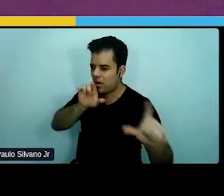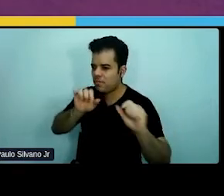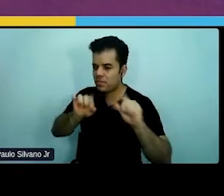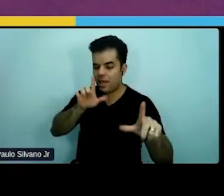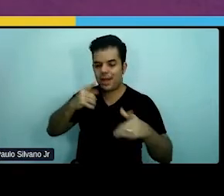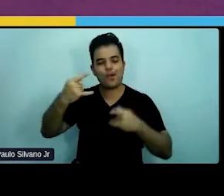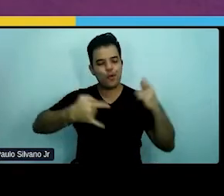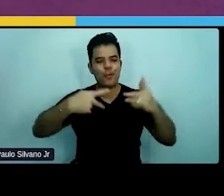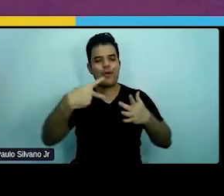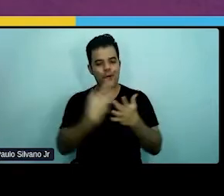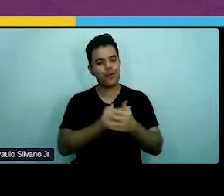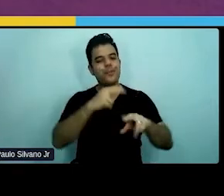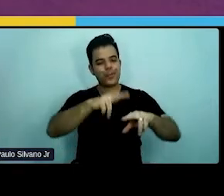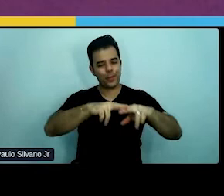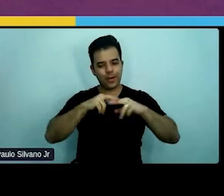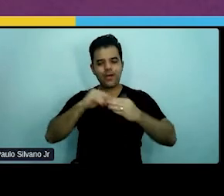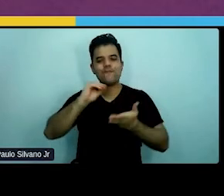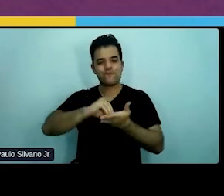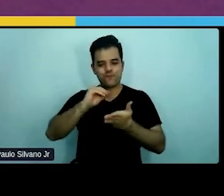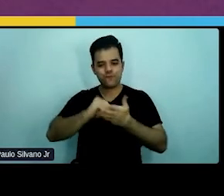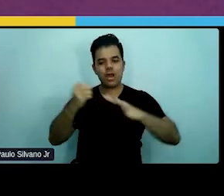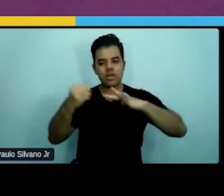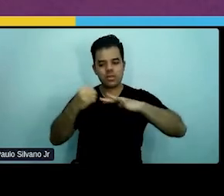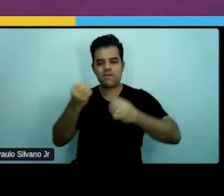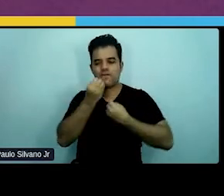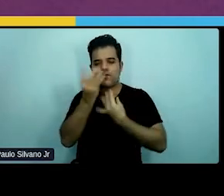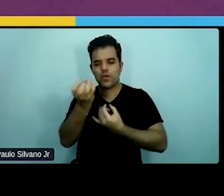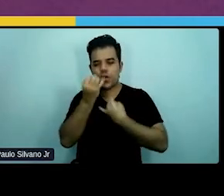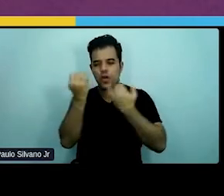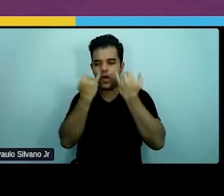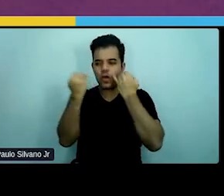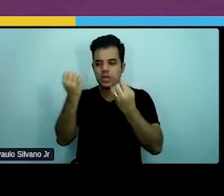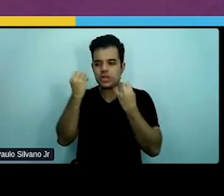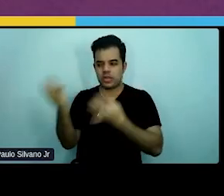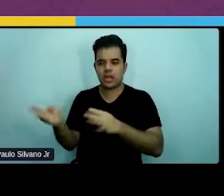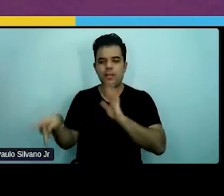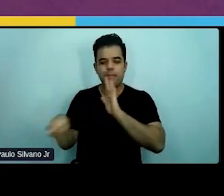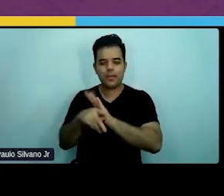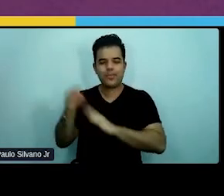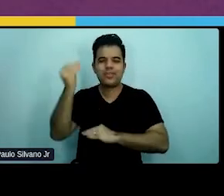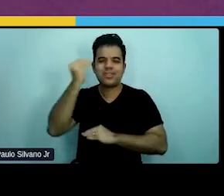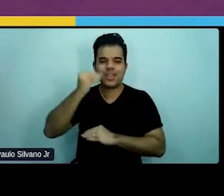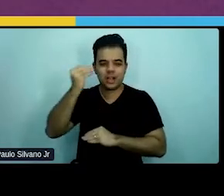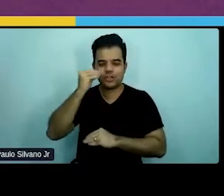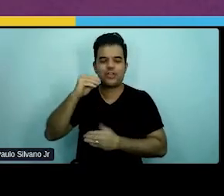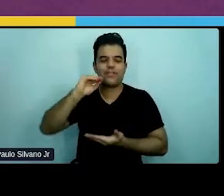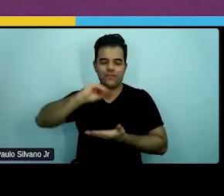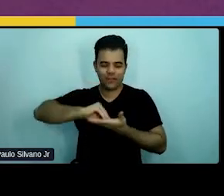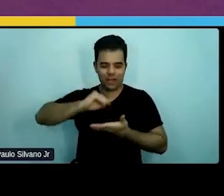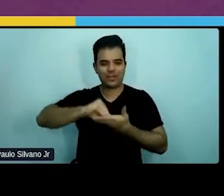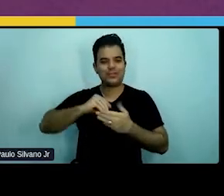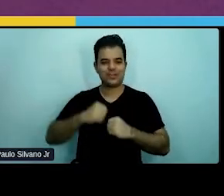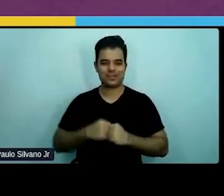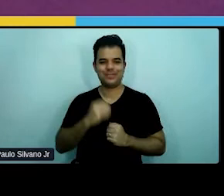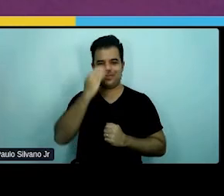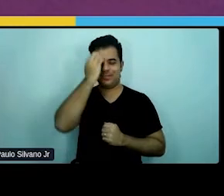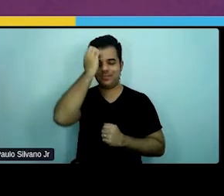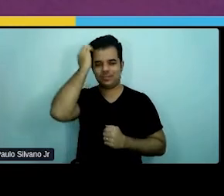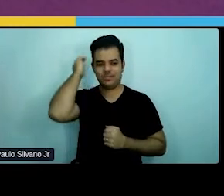o robozinho a ter esse problema, né? Durante o seu processo de teste, né? de predição.